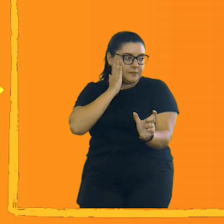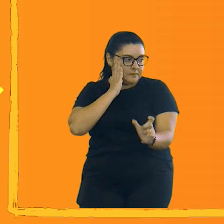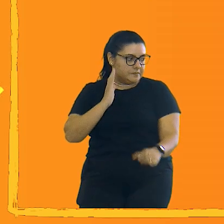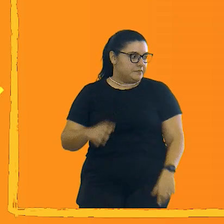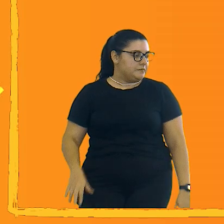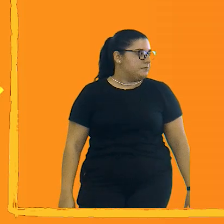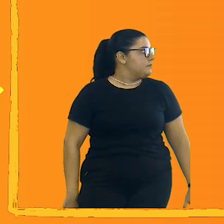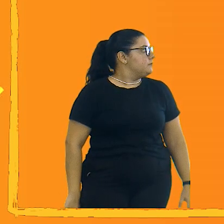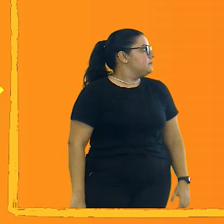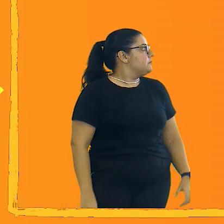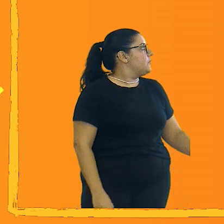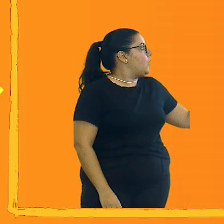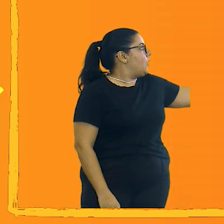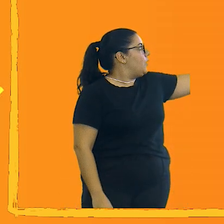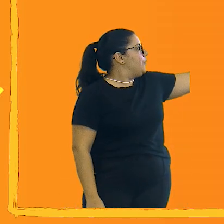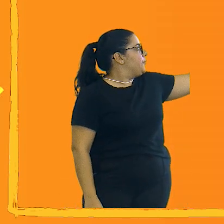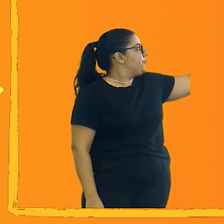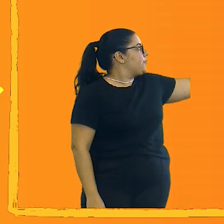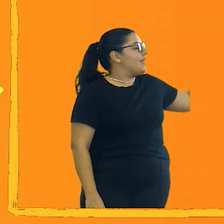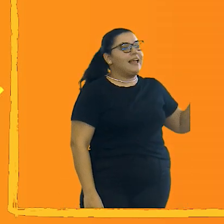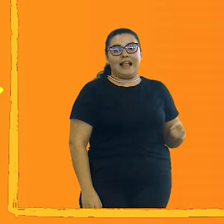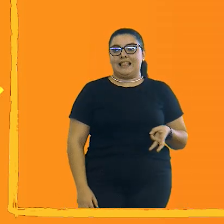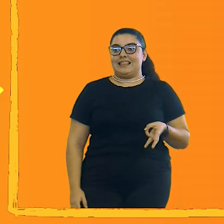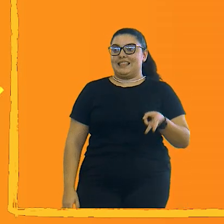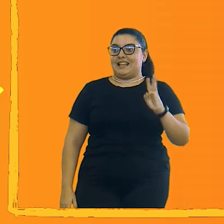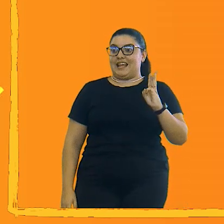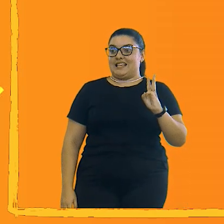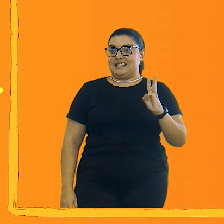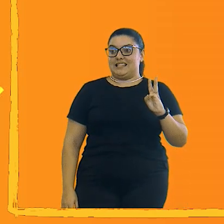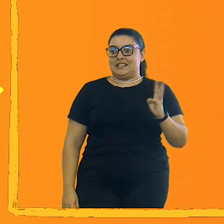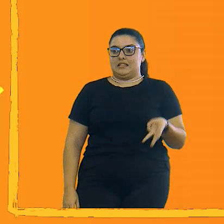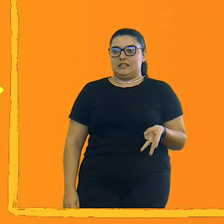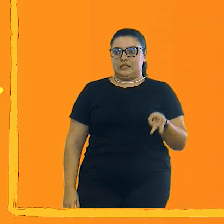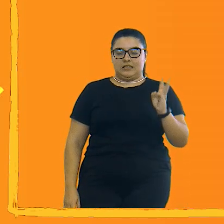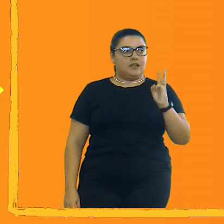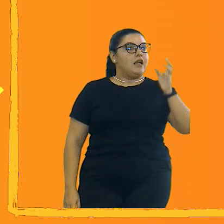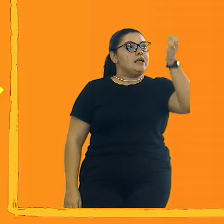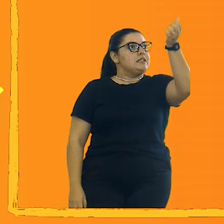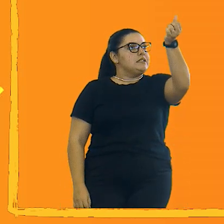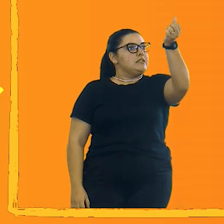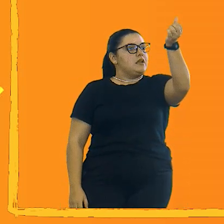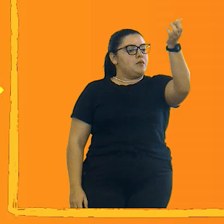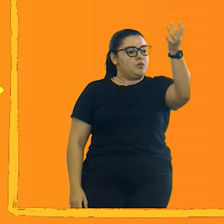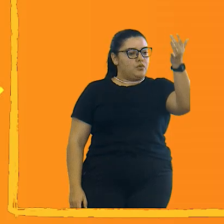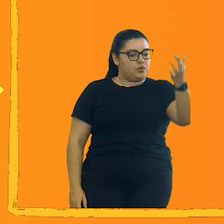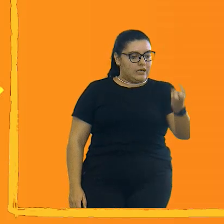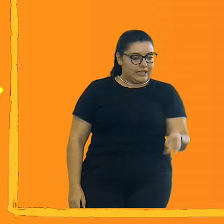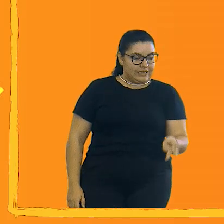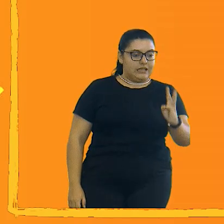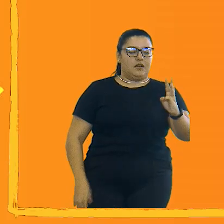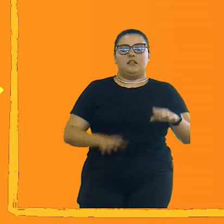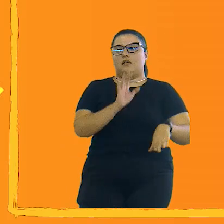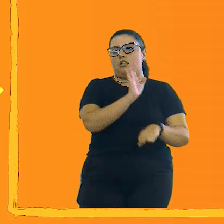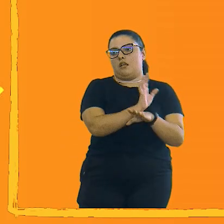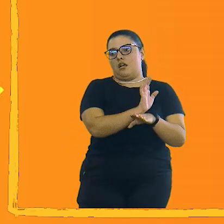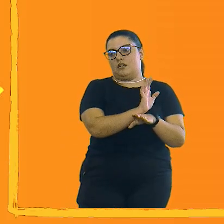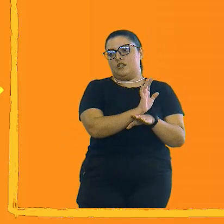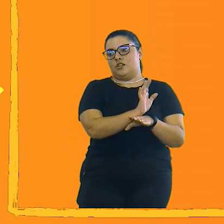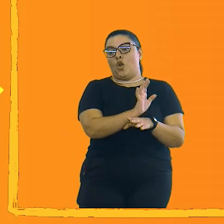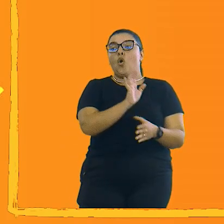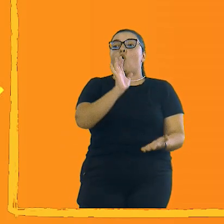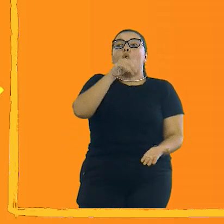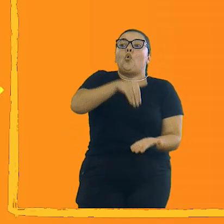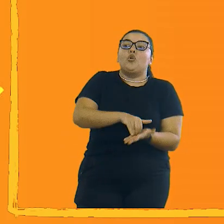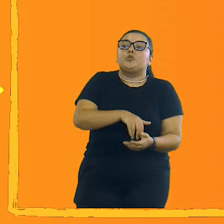aqui ó pronto de 6 horas da manhã às 15 horas da tarde